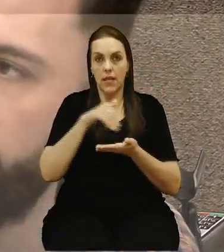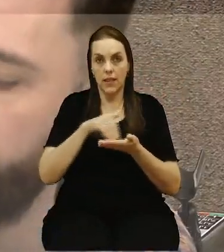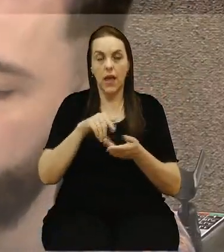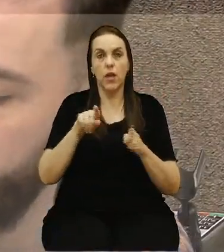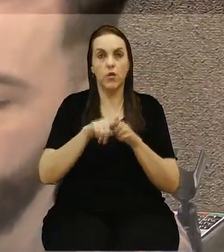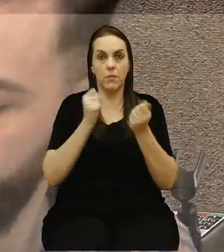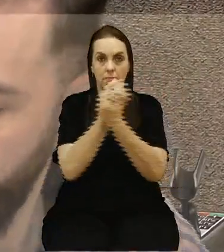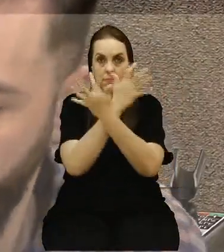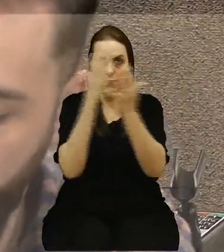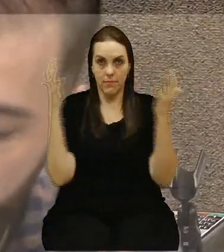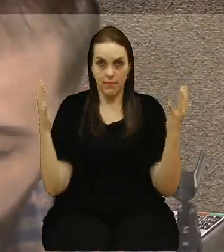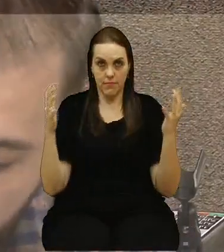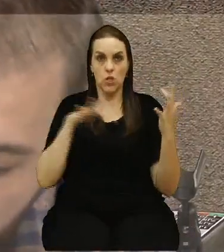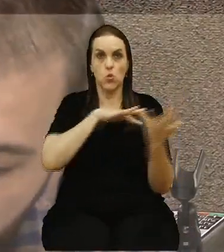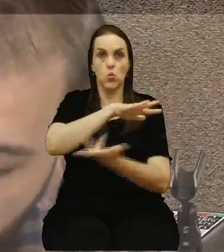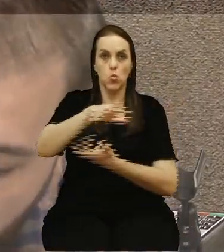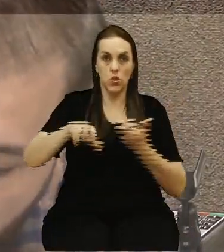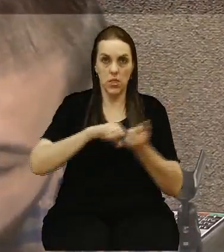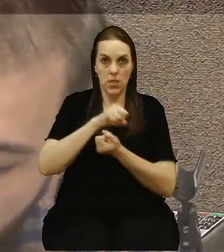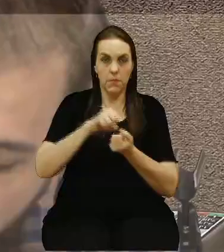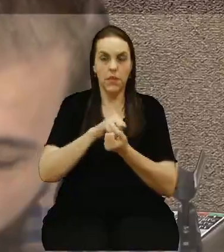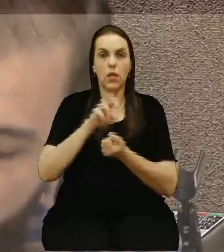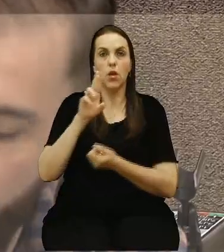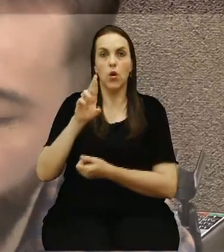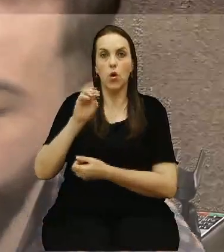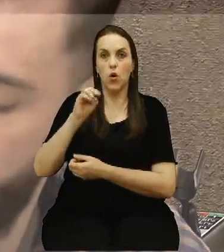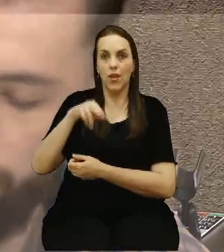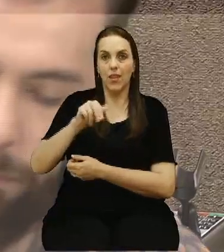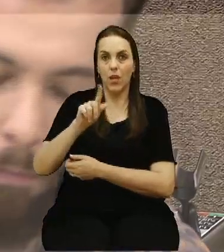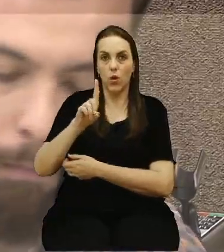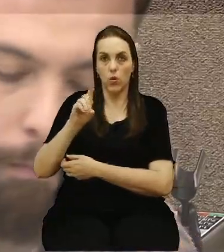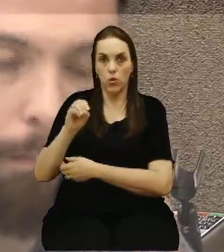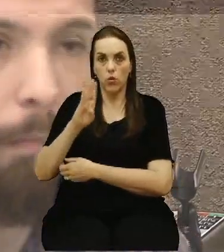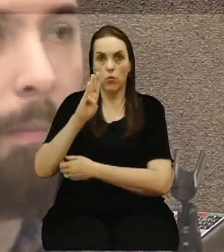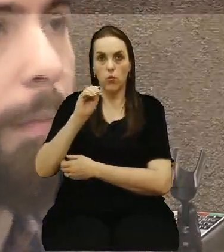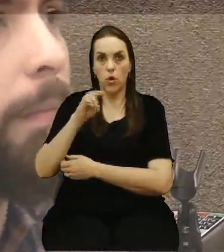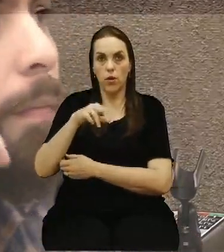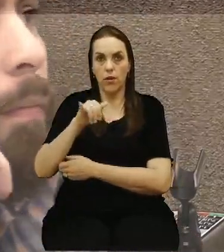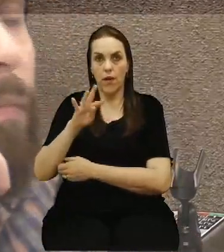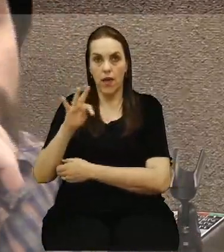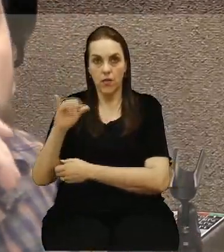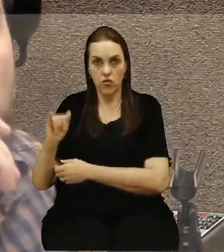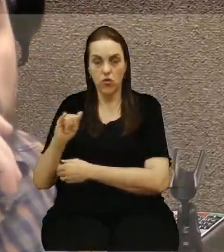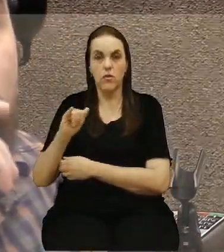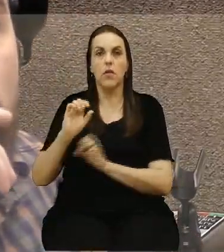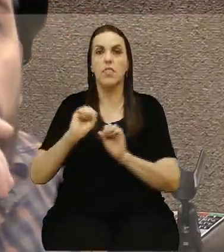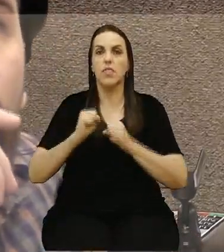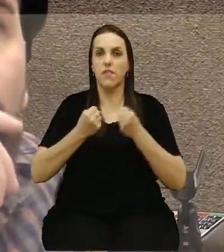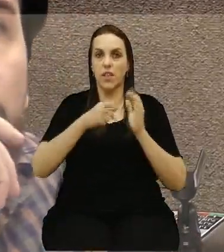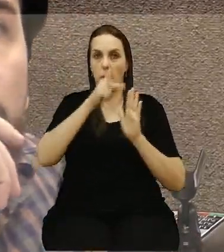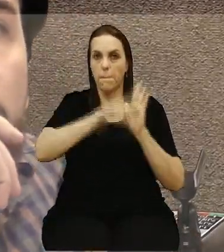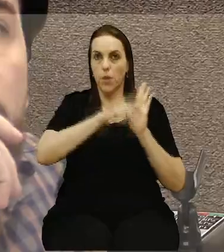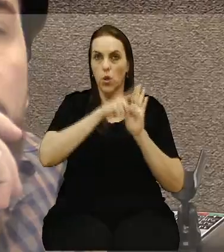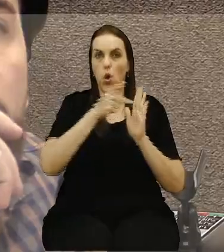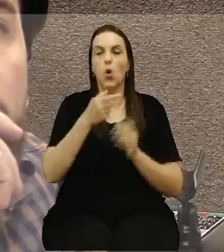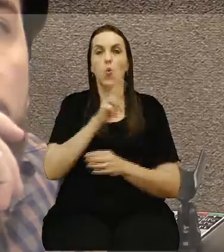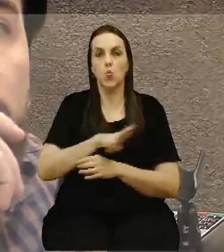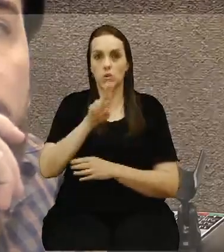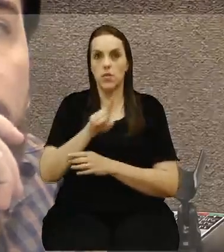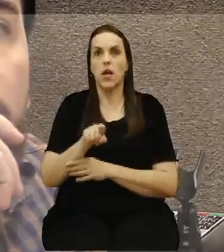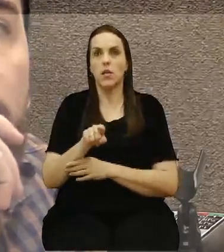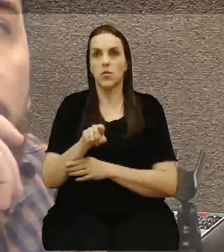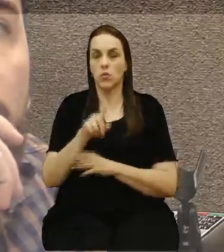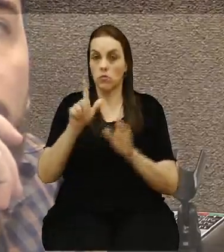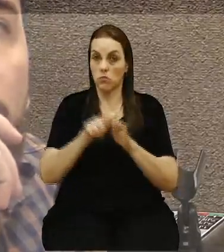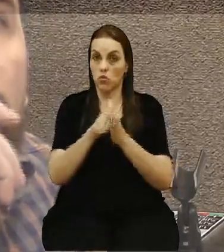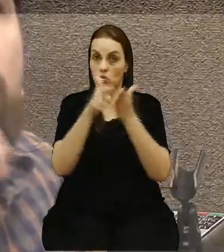Meio Ambiente e Sustentabilidade, Ronaldo Boniatti, que defendeu o protocolo utilizado. E está aqui no